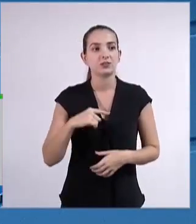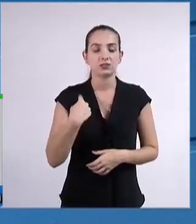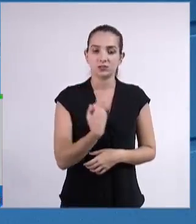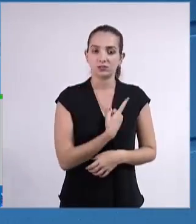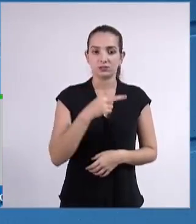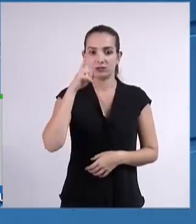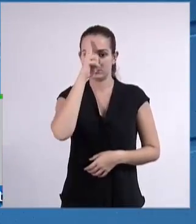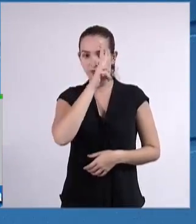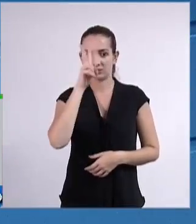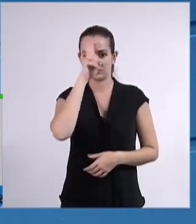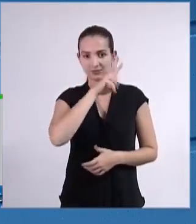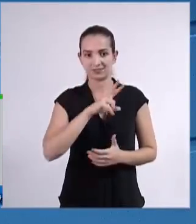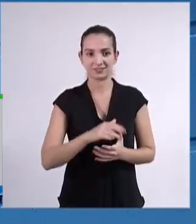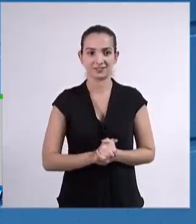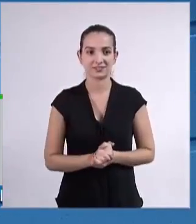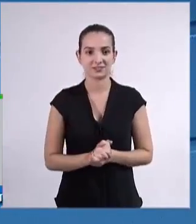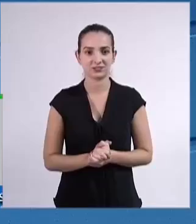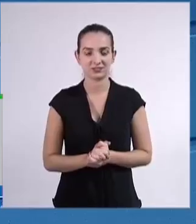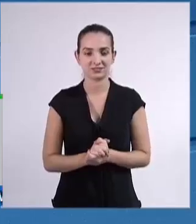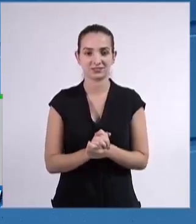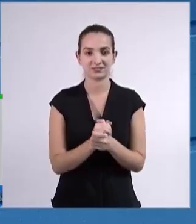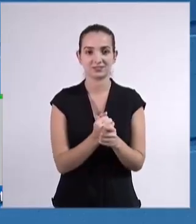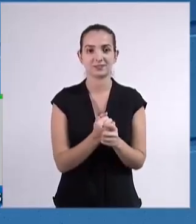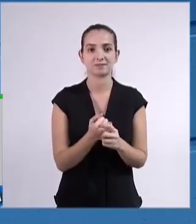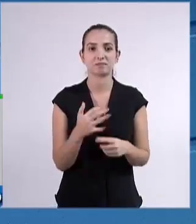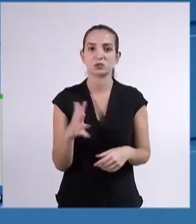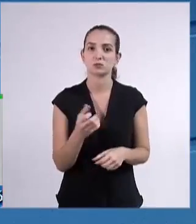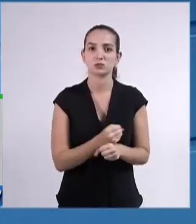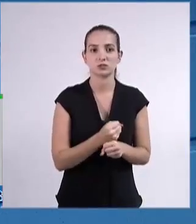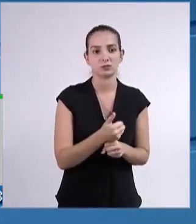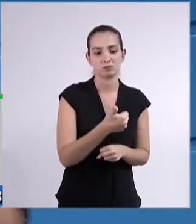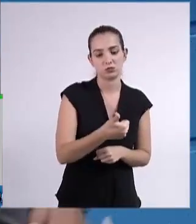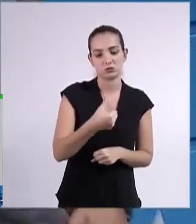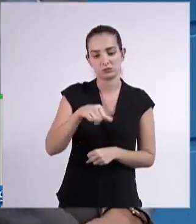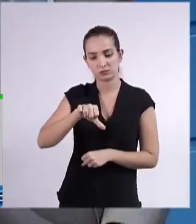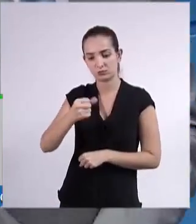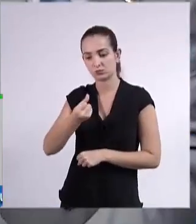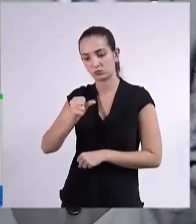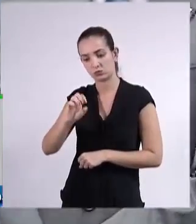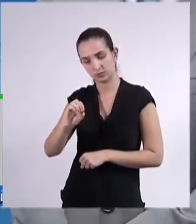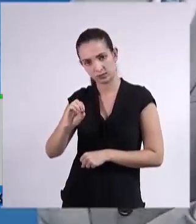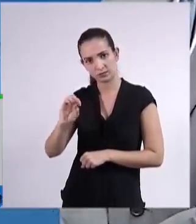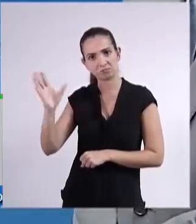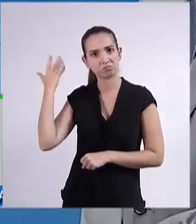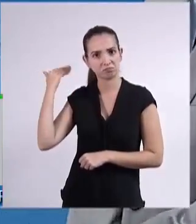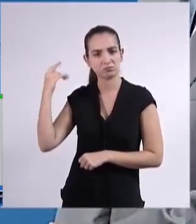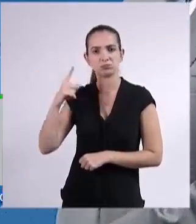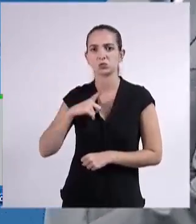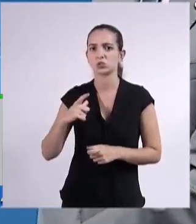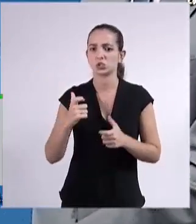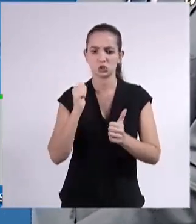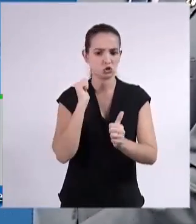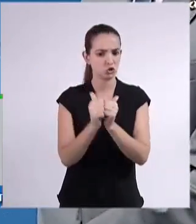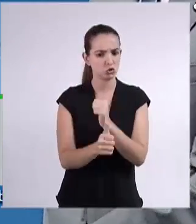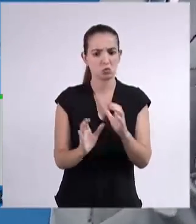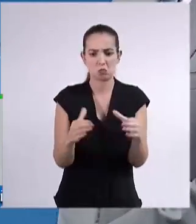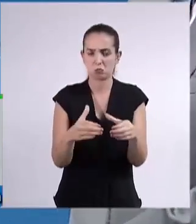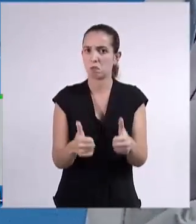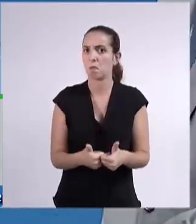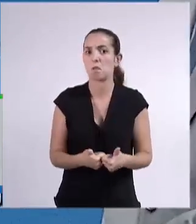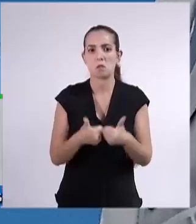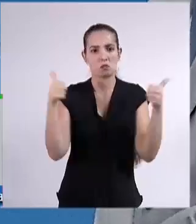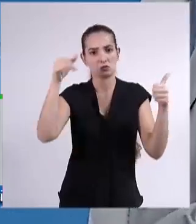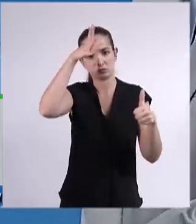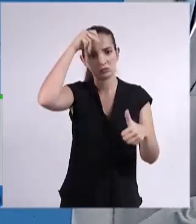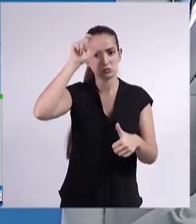Lembrando a década de 80, quando tivemos grandes times no Mato Grosso do Sul, o